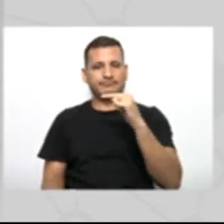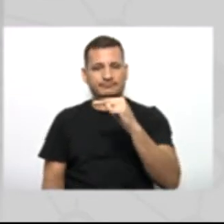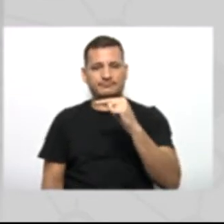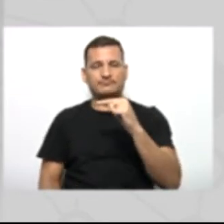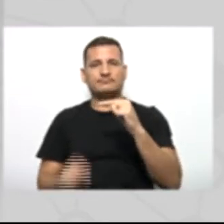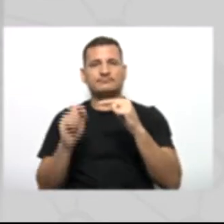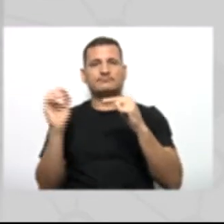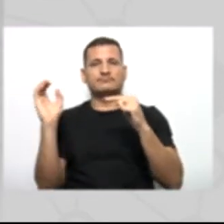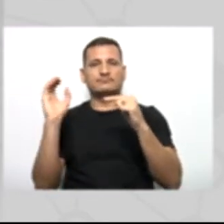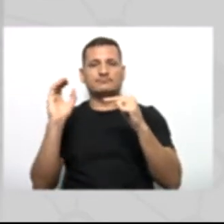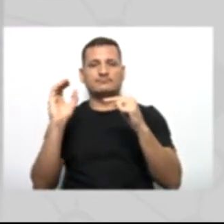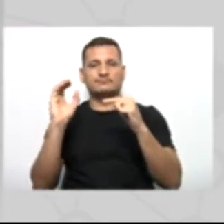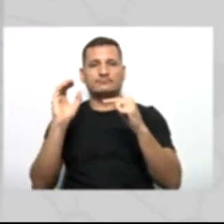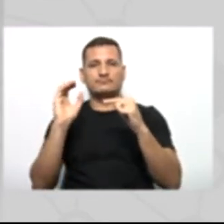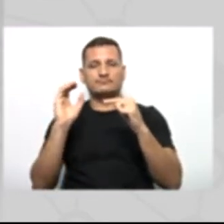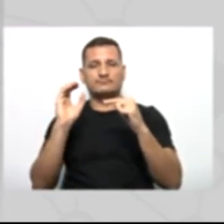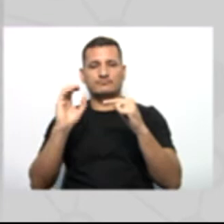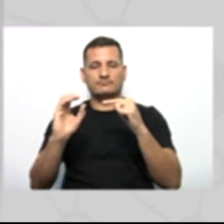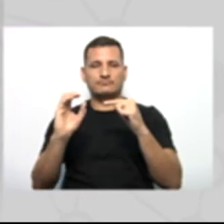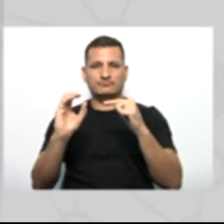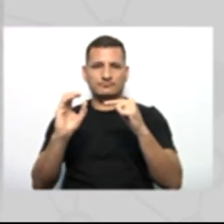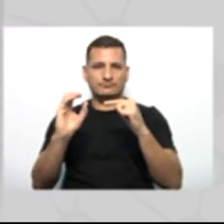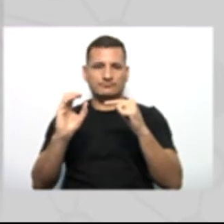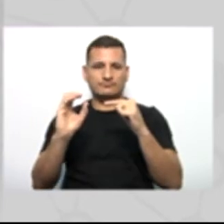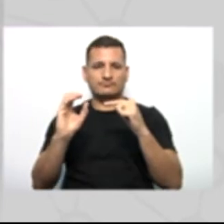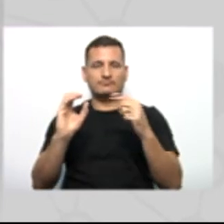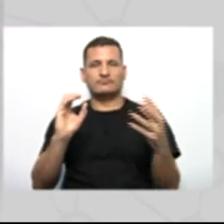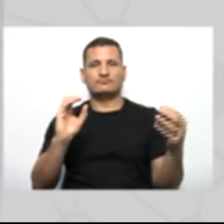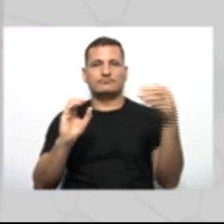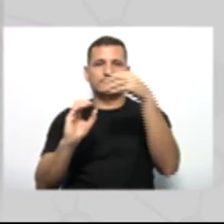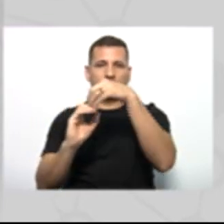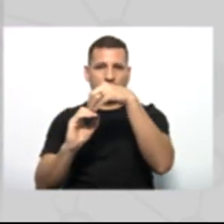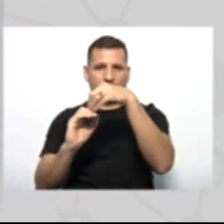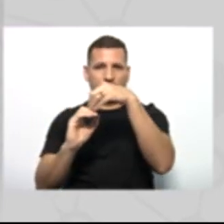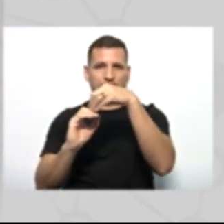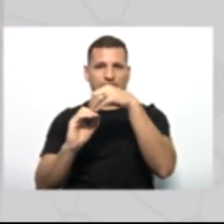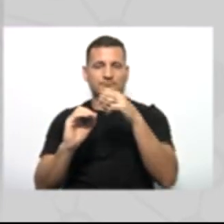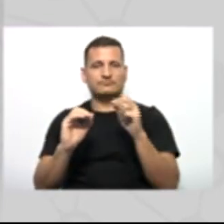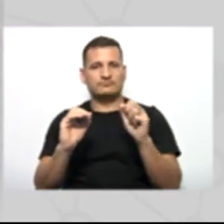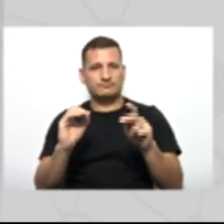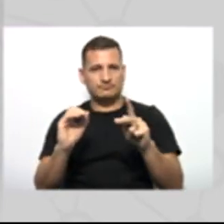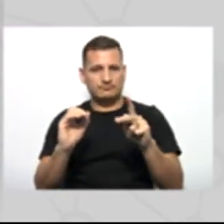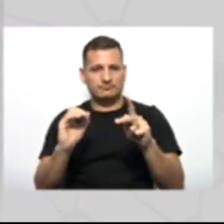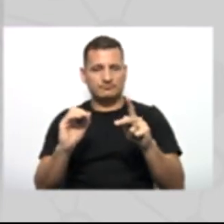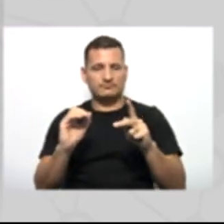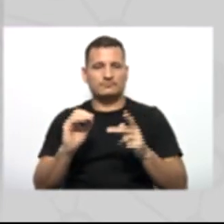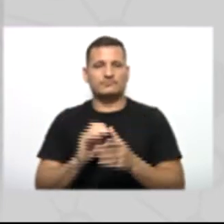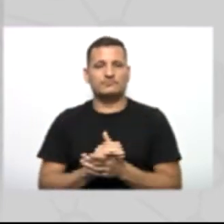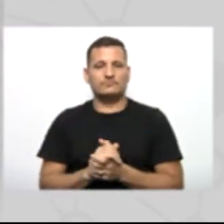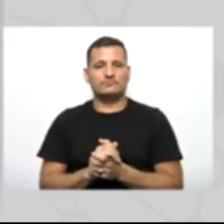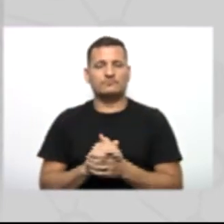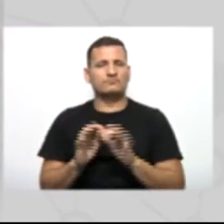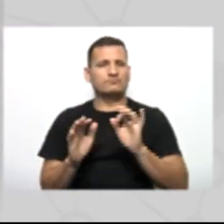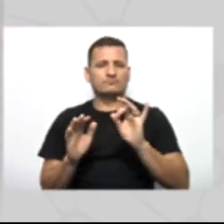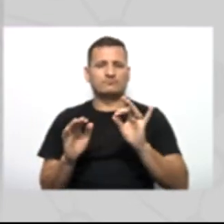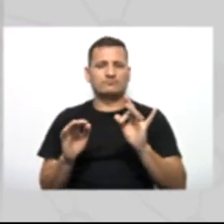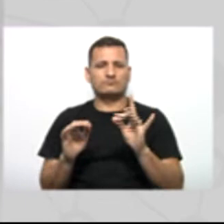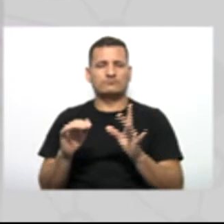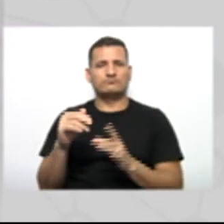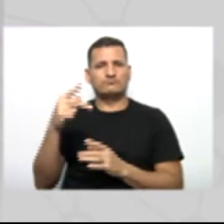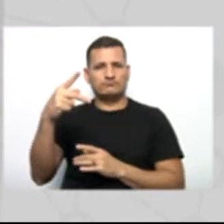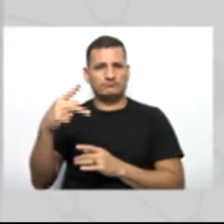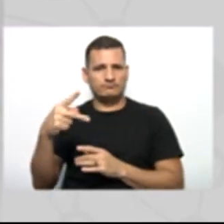parâmetro que foi enviado na letra C. Tá ok? Vamos criar só esses dois aqui para